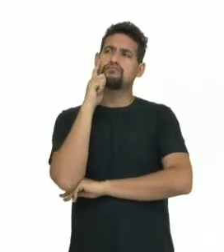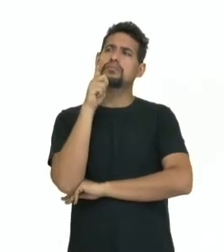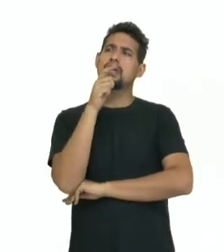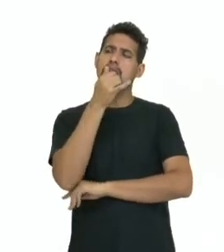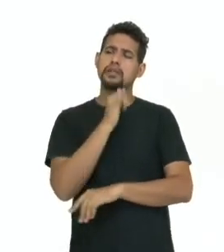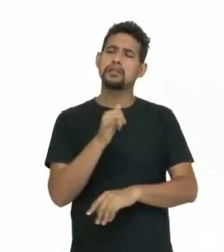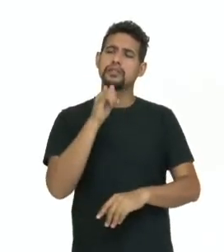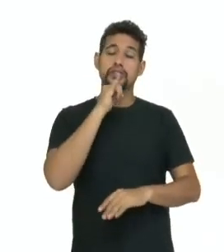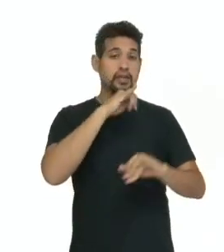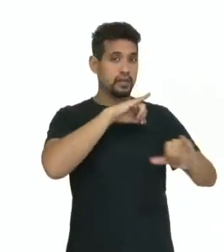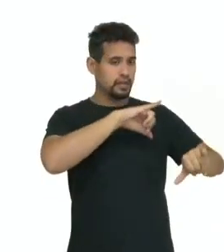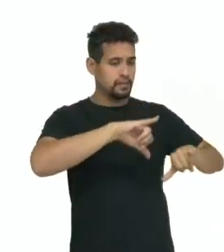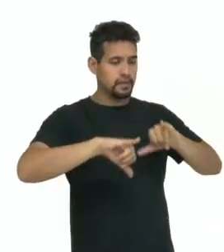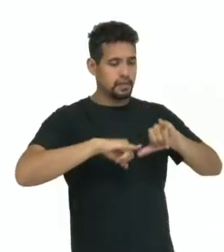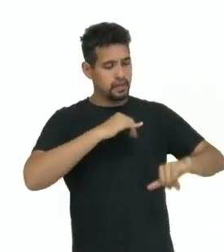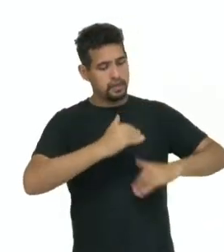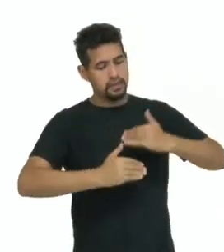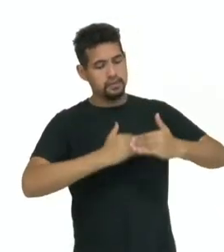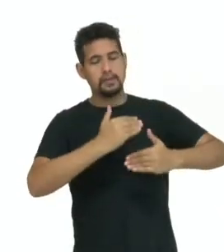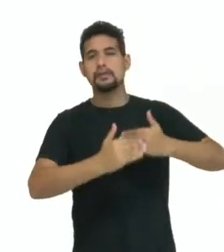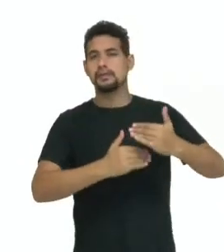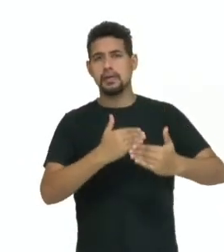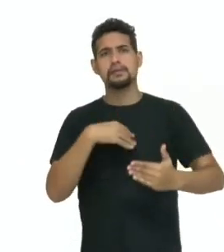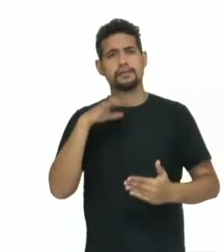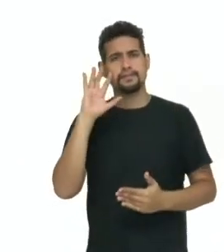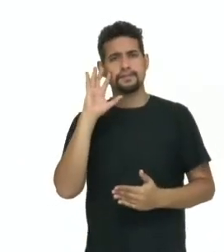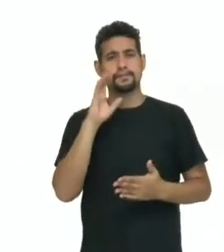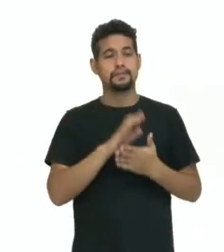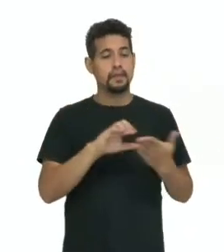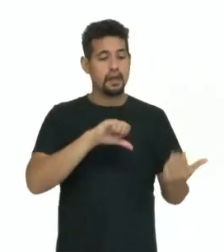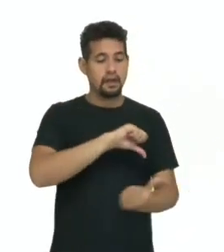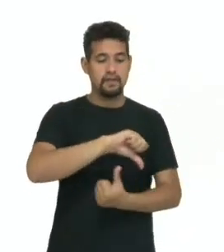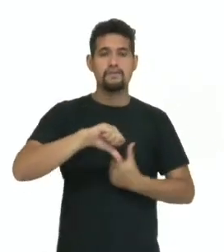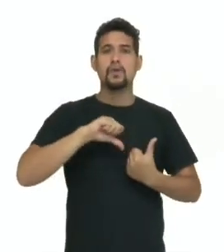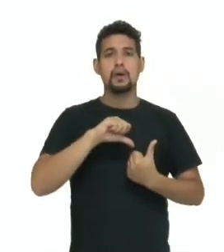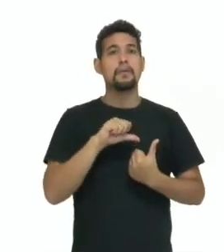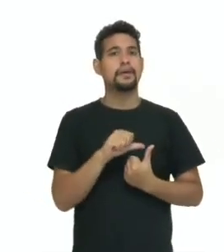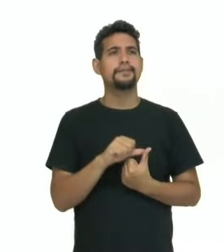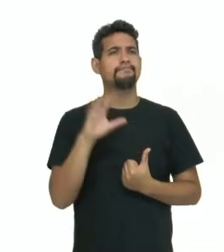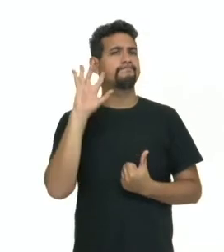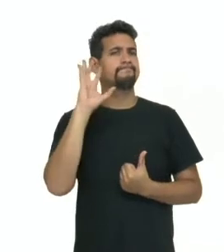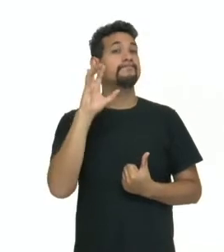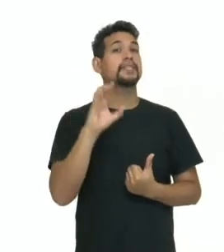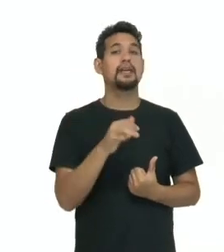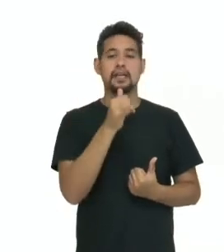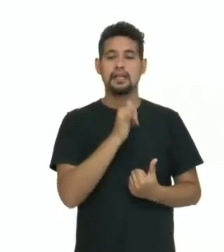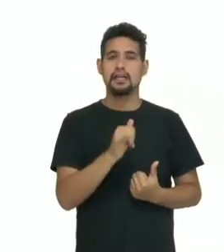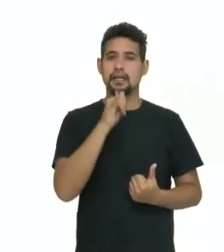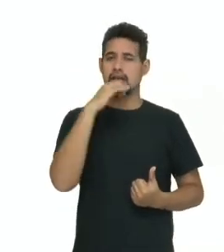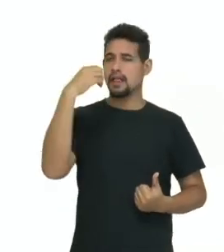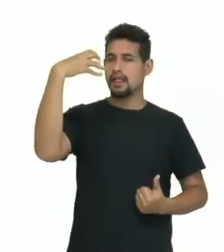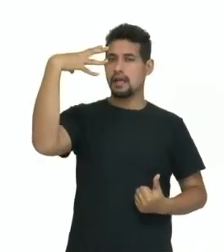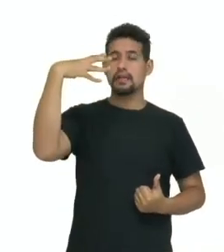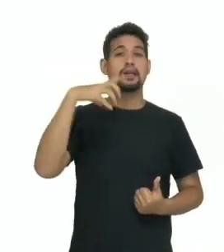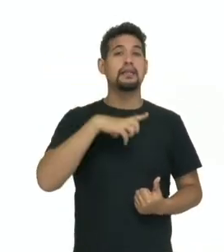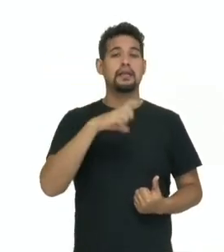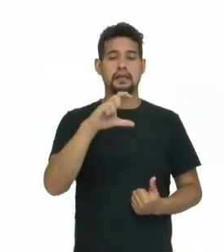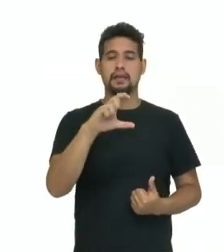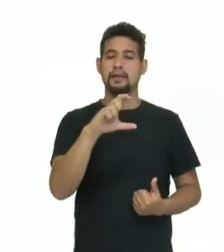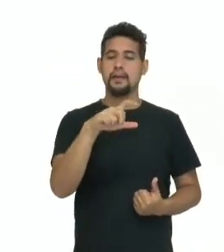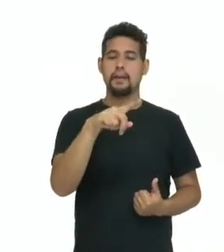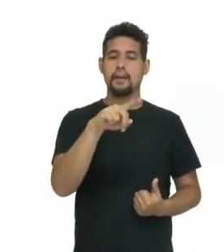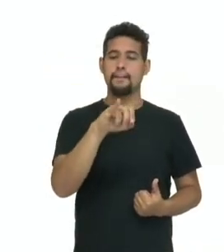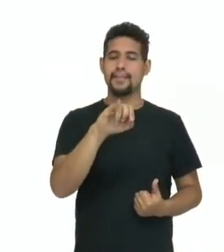energia química, no processo espontâneo, transforma, faz surgir a energia elétrica quando temos a pilha.